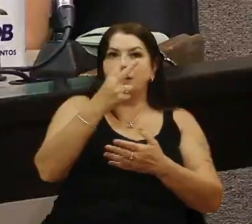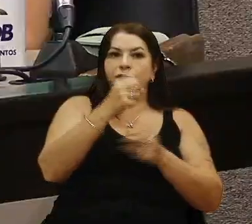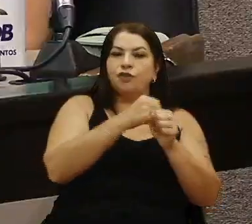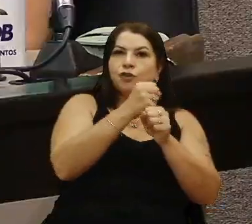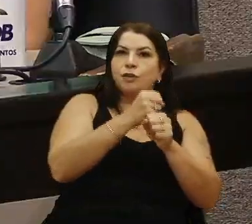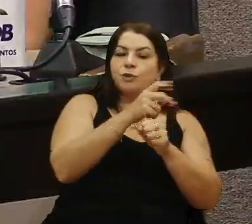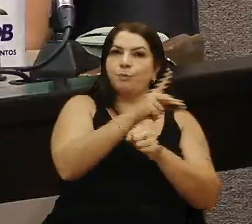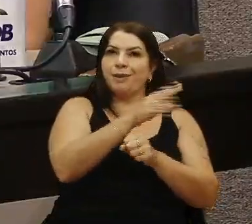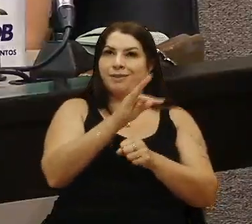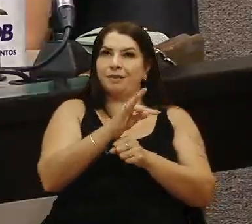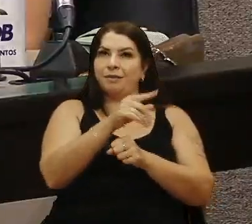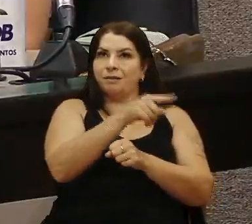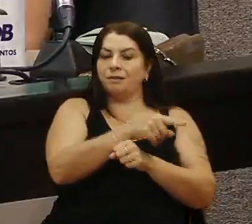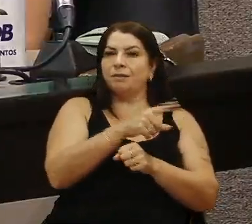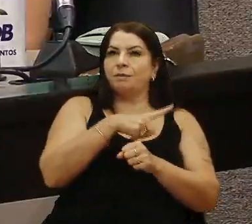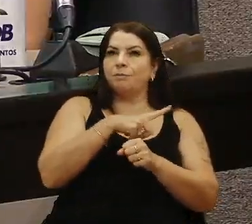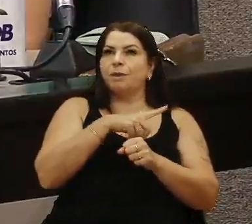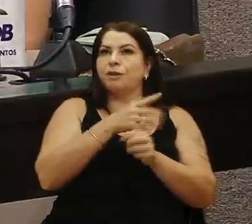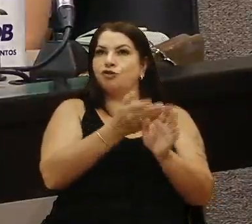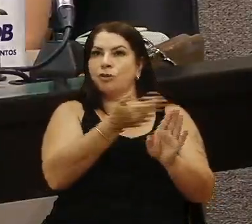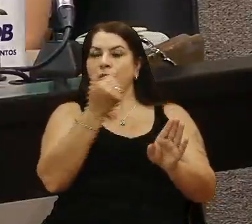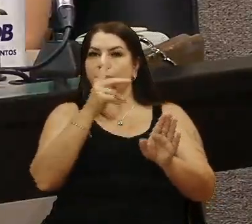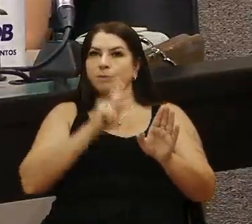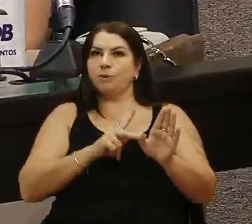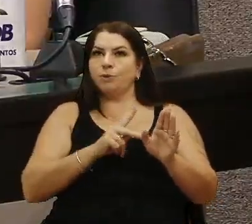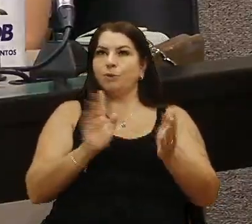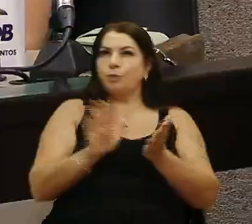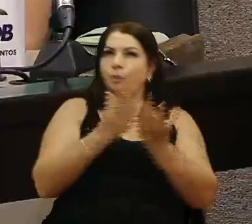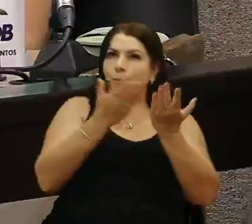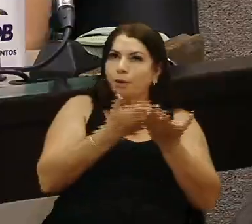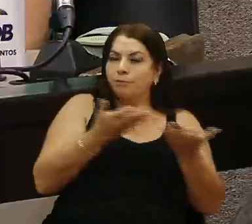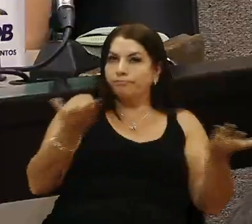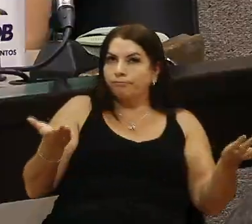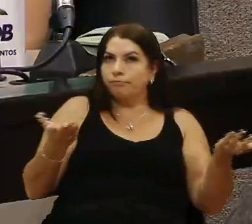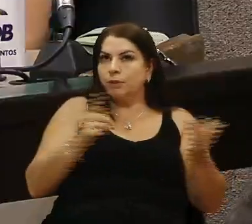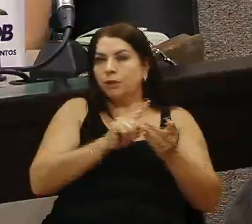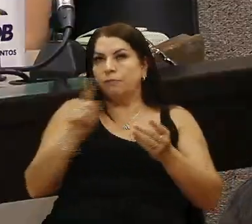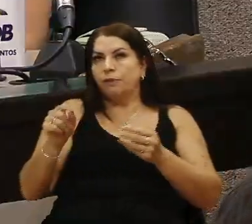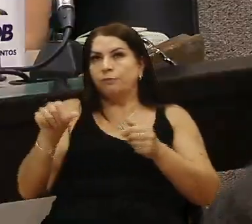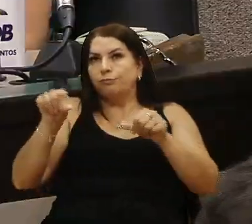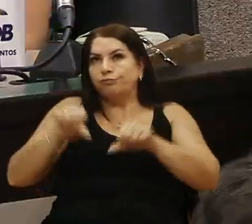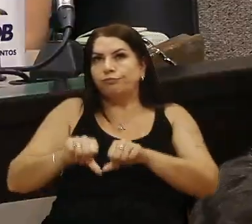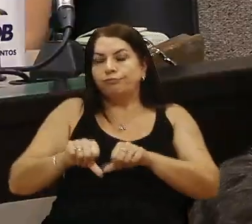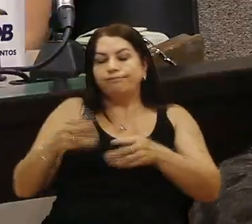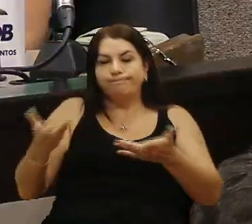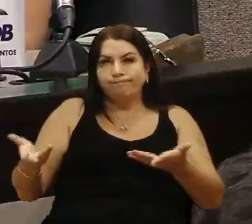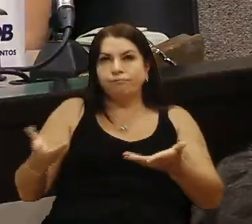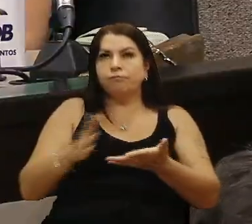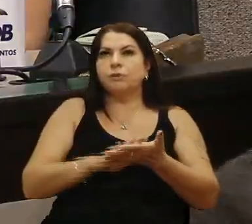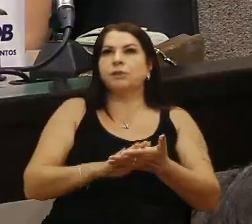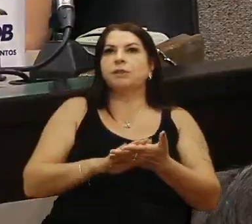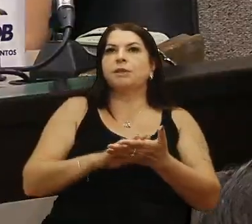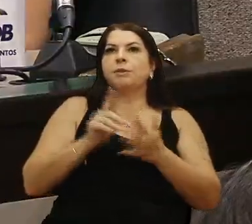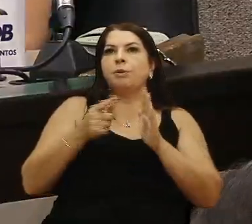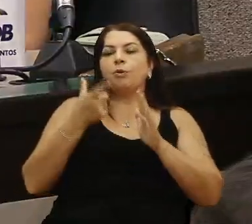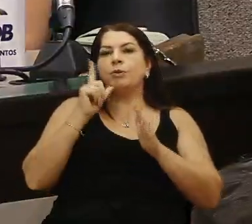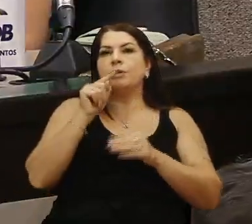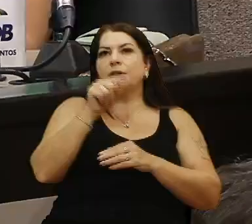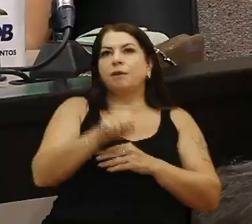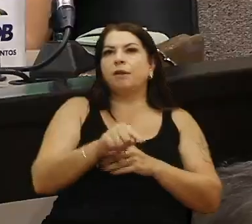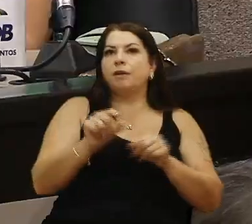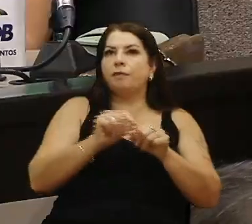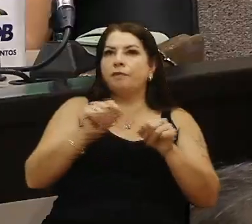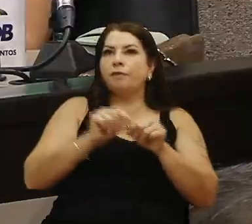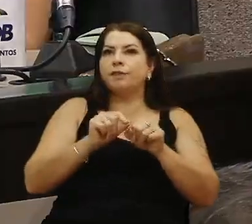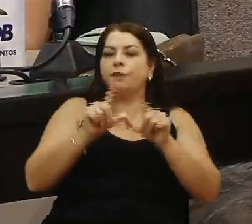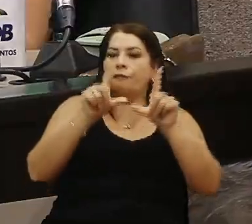PT, que o PT está lá para tirar o pessoal da pobreza e levando para a miséria, né? Praticamente isso, para eles poderem ir lá e fazer